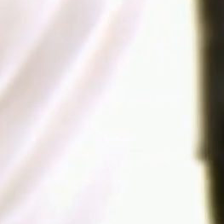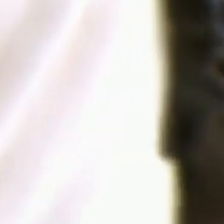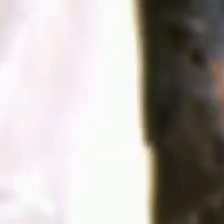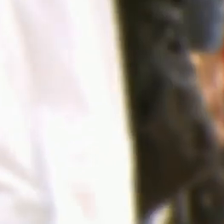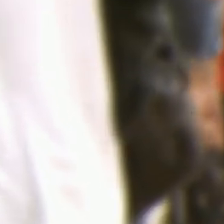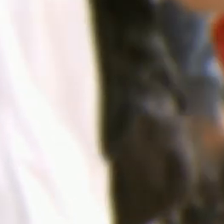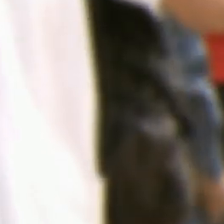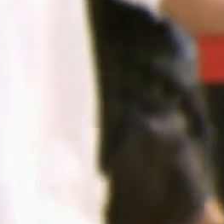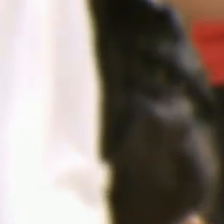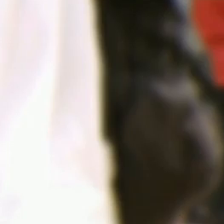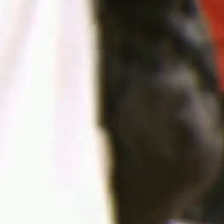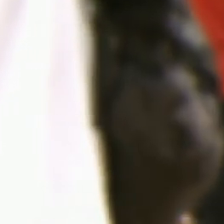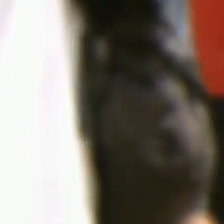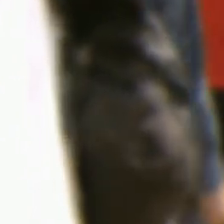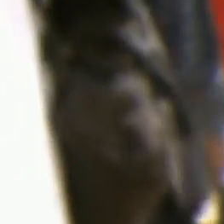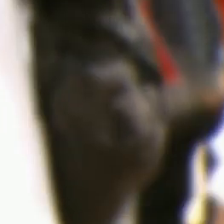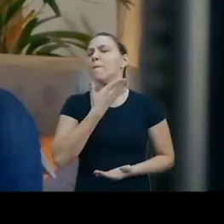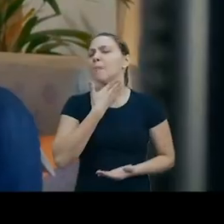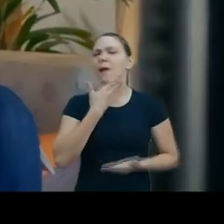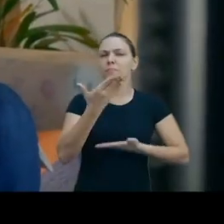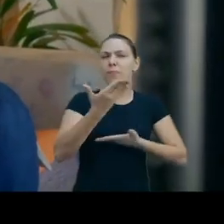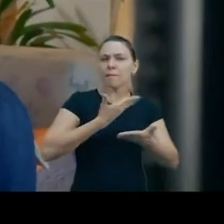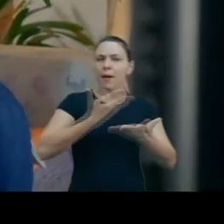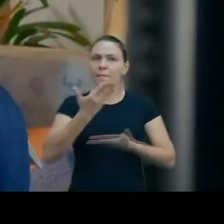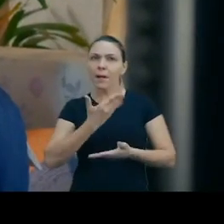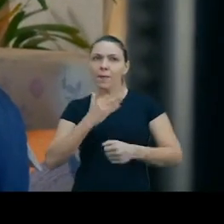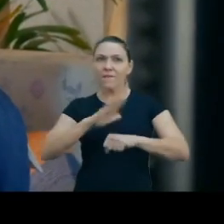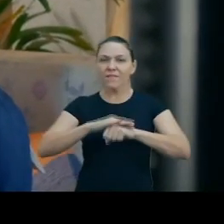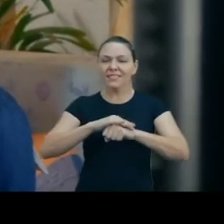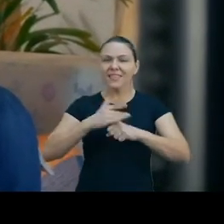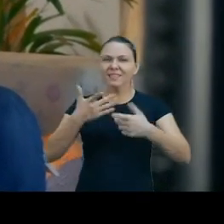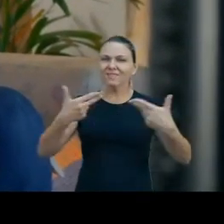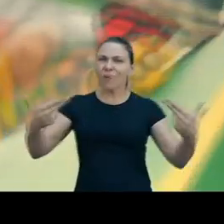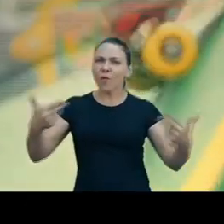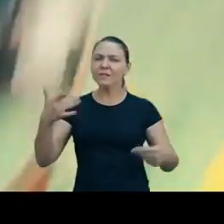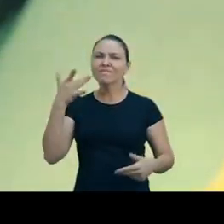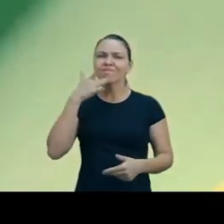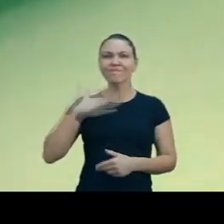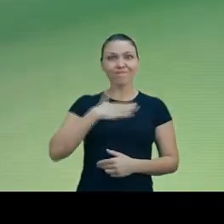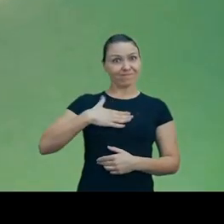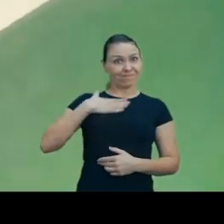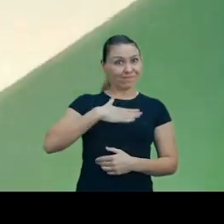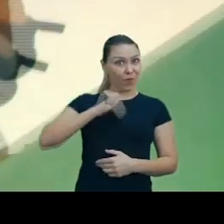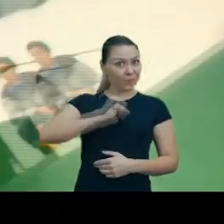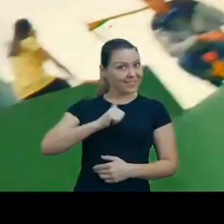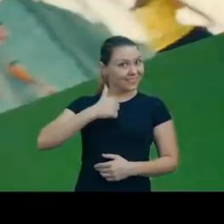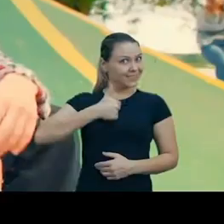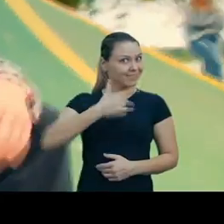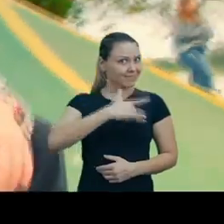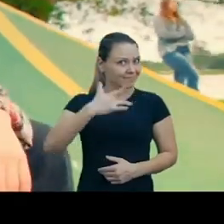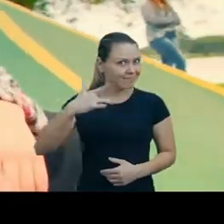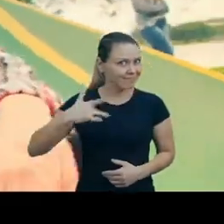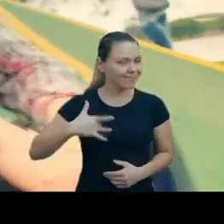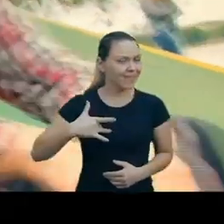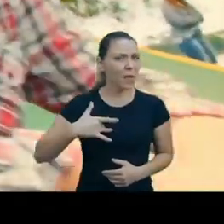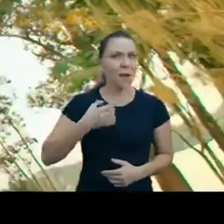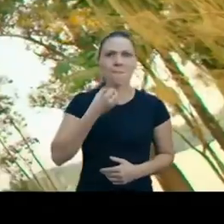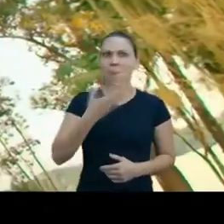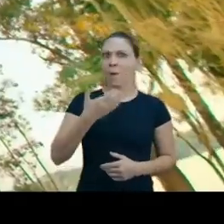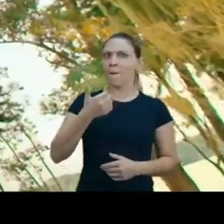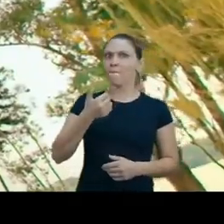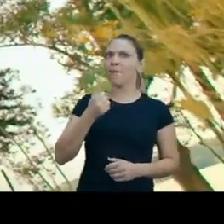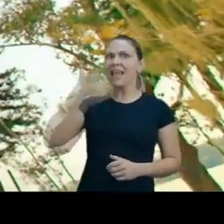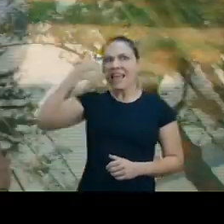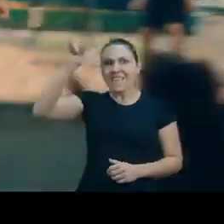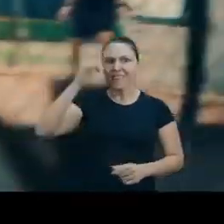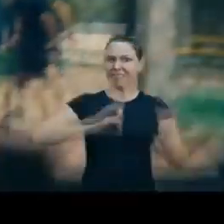45% do total esse é o público da campanha de valorização da vida e combate à depressão que